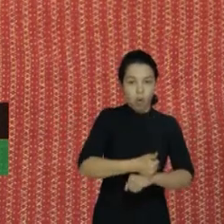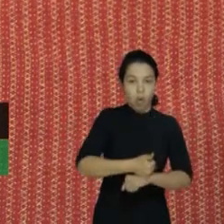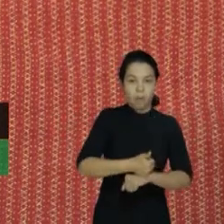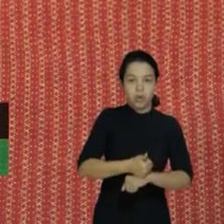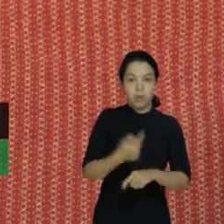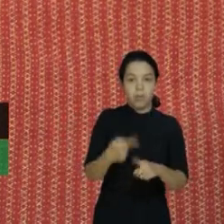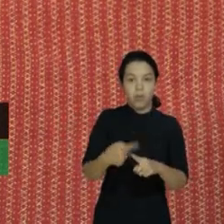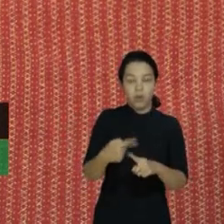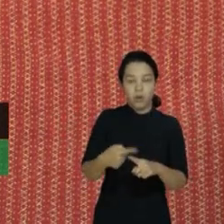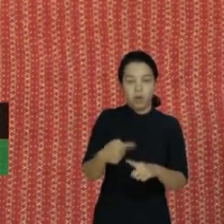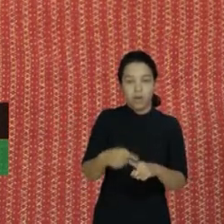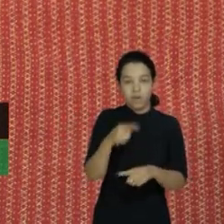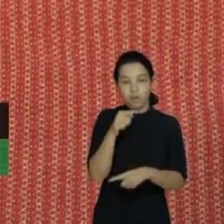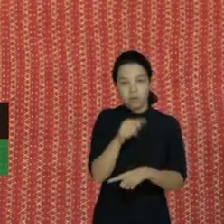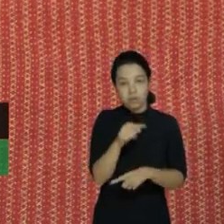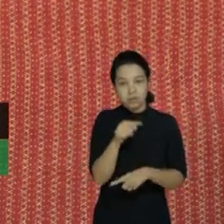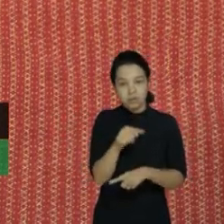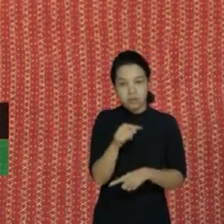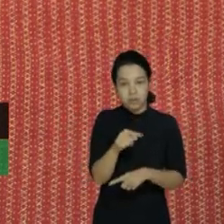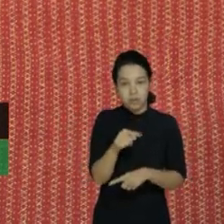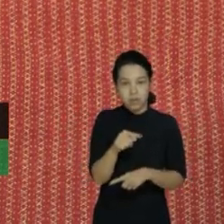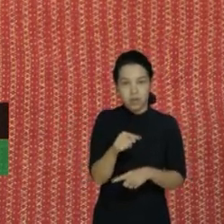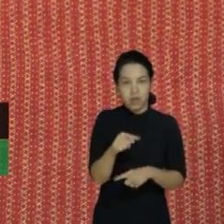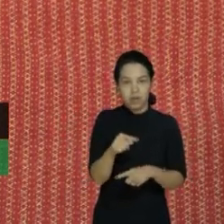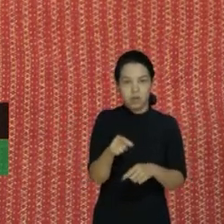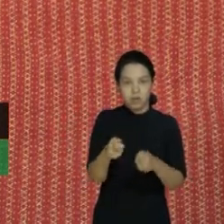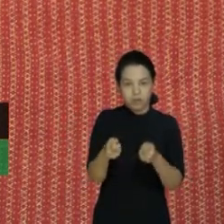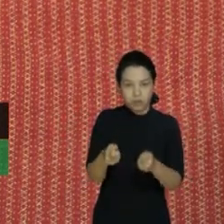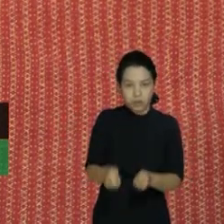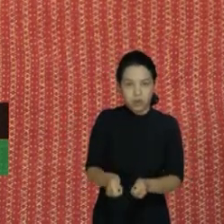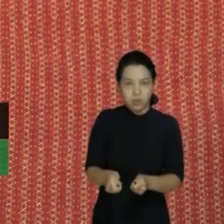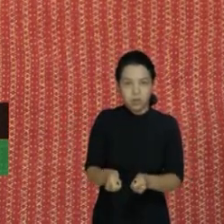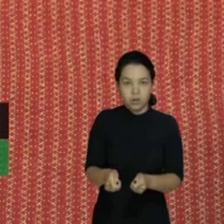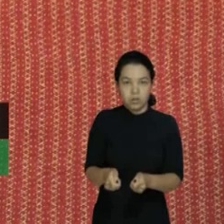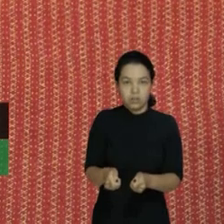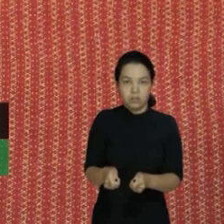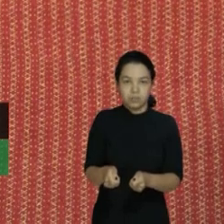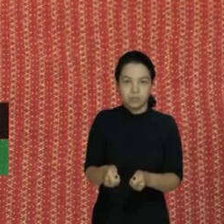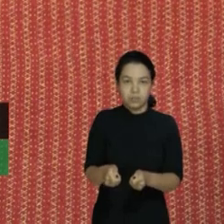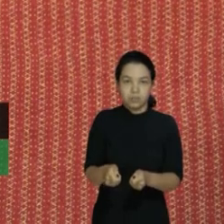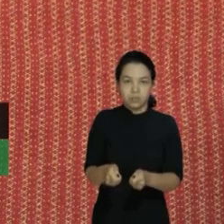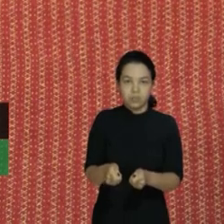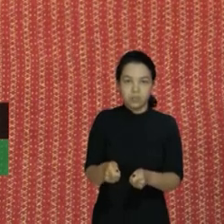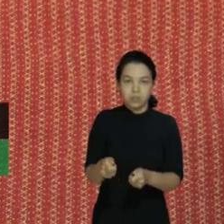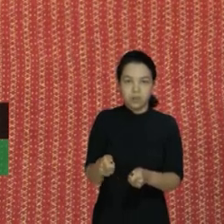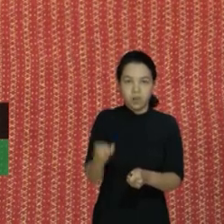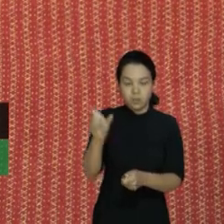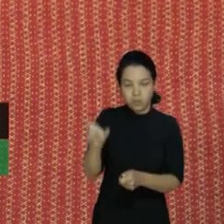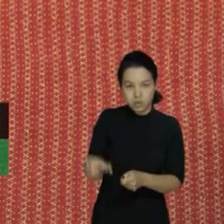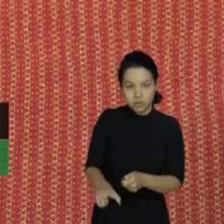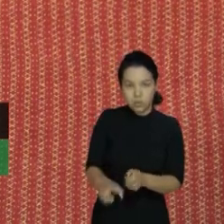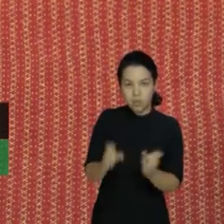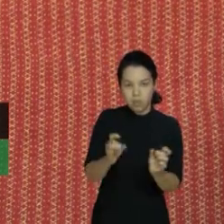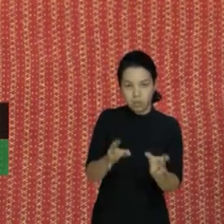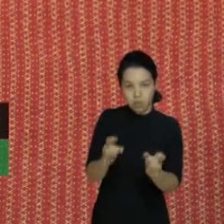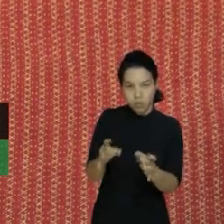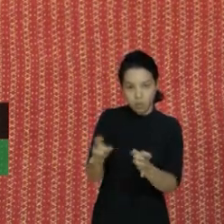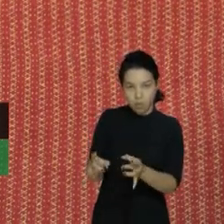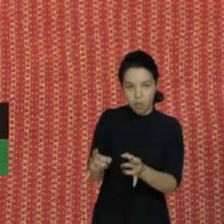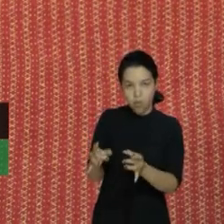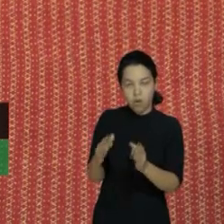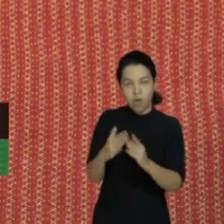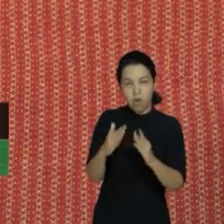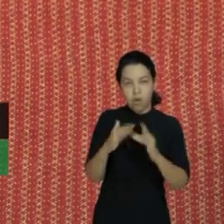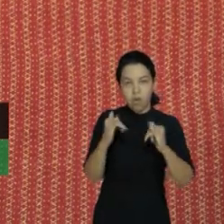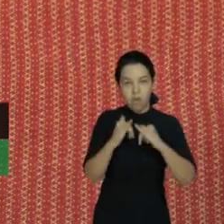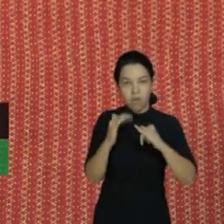teve uma rocha firme, que é um corretor, que é uma imobiliária. Porque qualquer